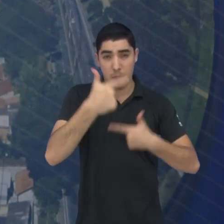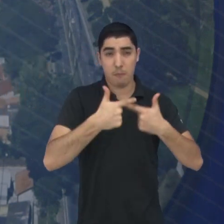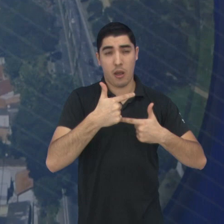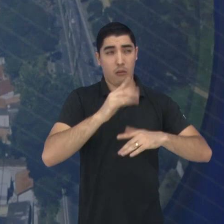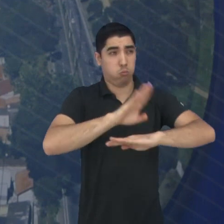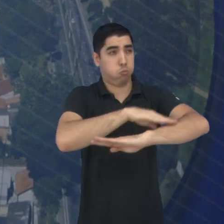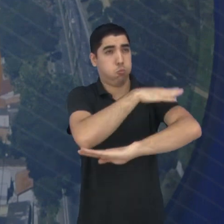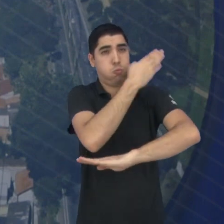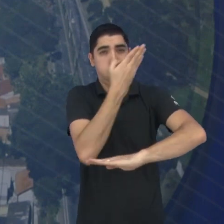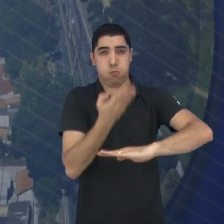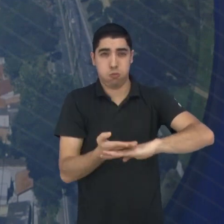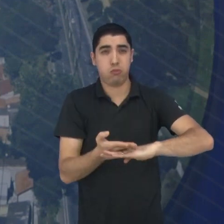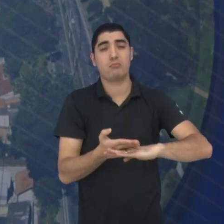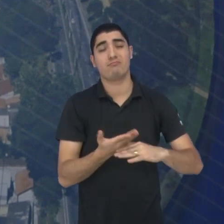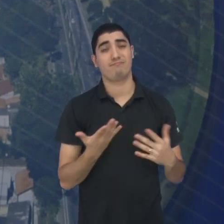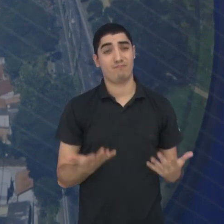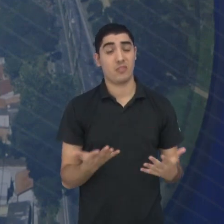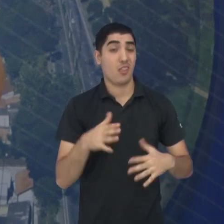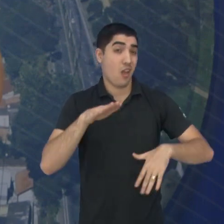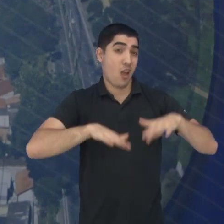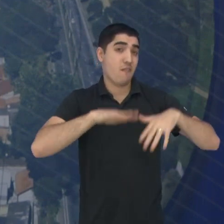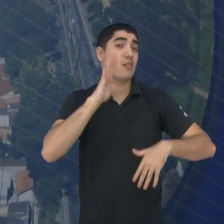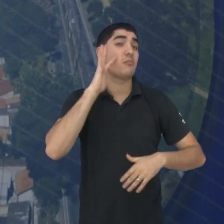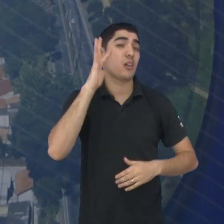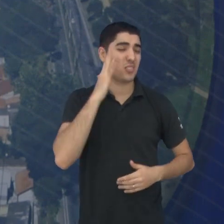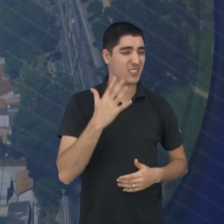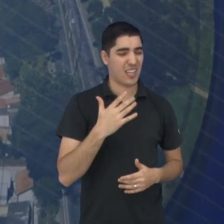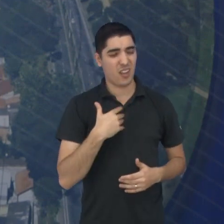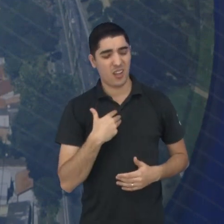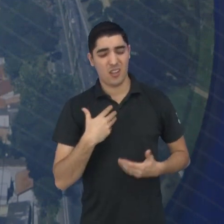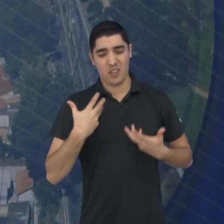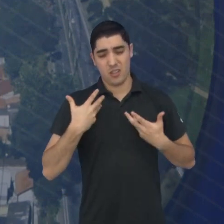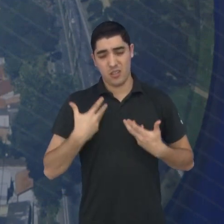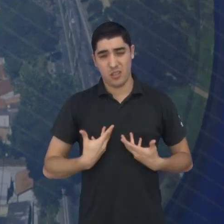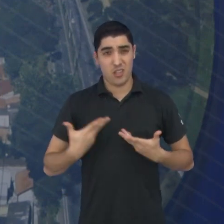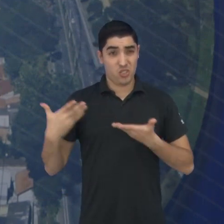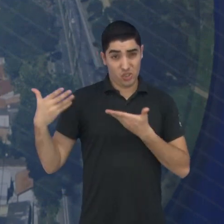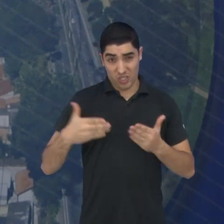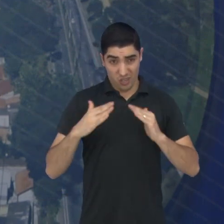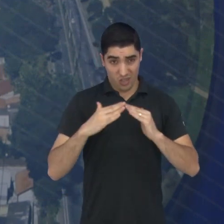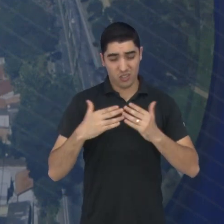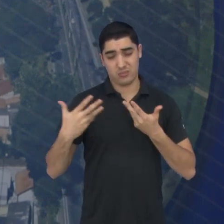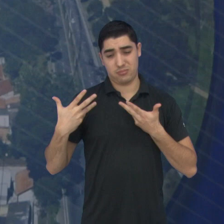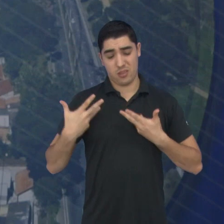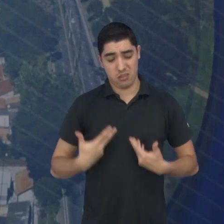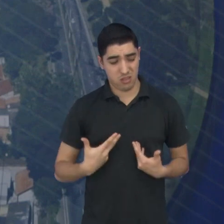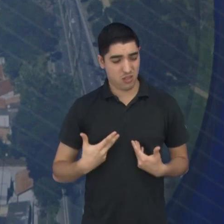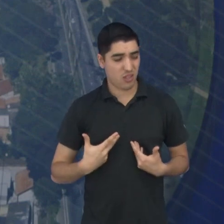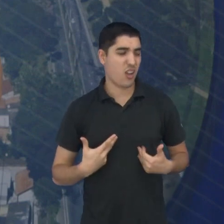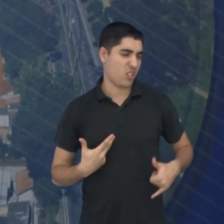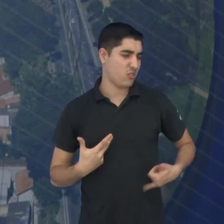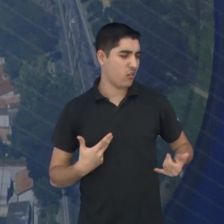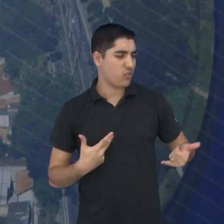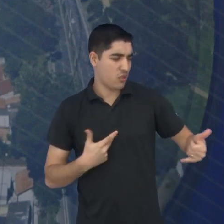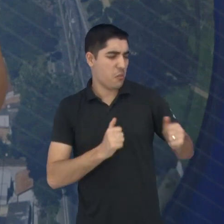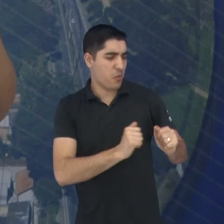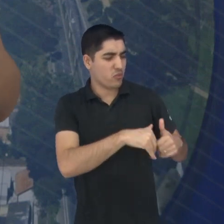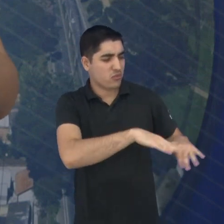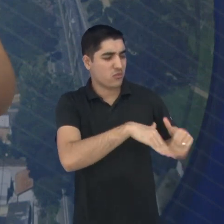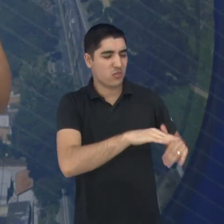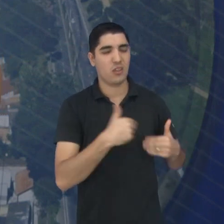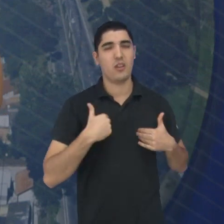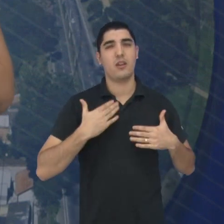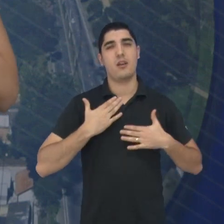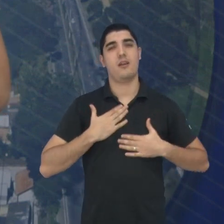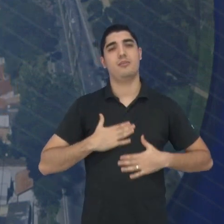de casa, aí às vezes realmente, quem nunca, né? As telas, elas são ali um apoio para que consiga, seja arrumar a